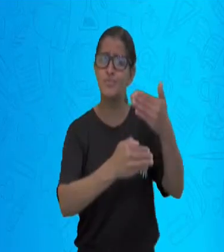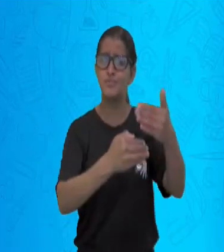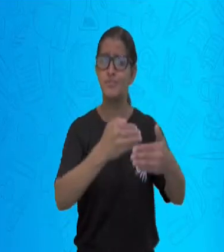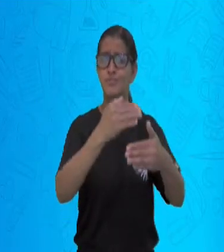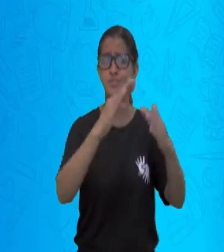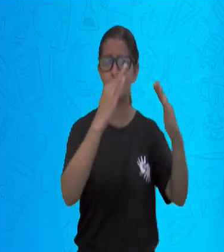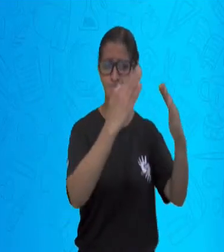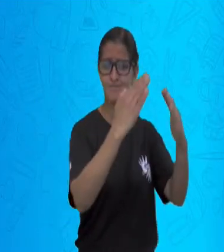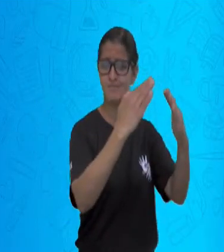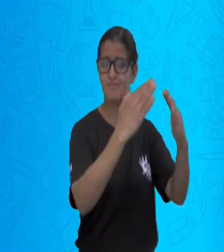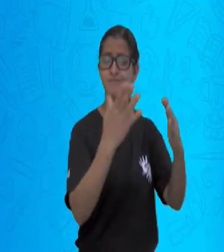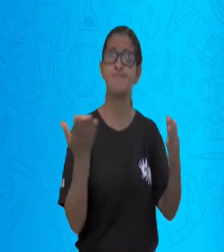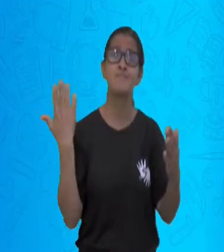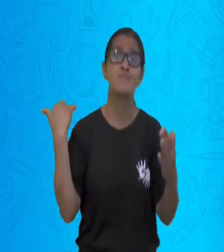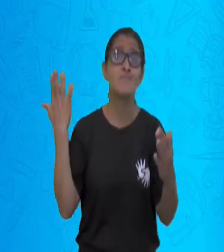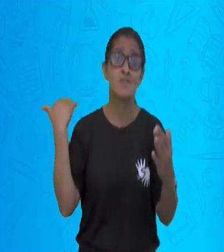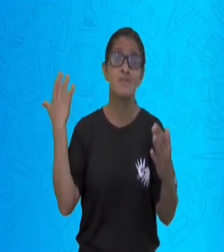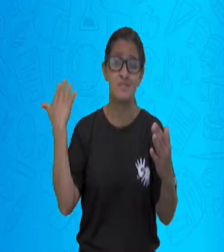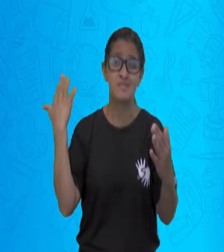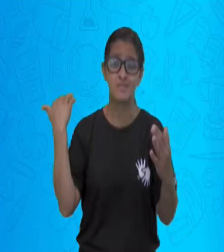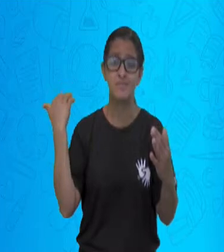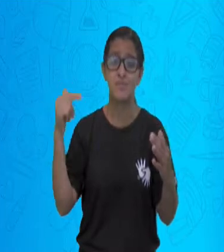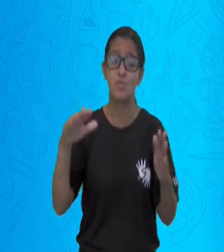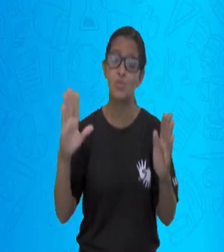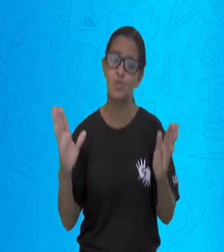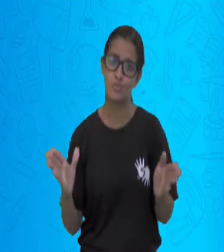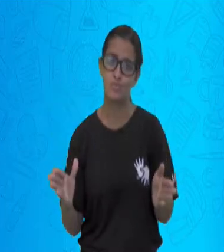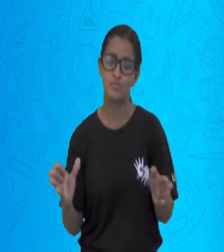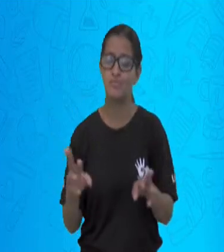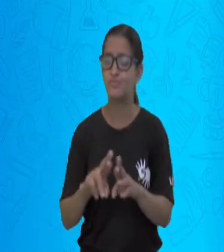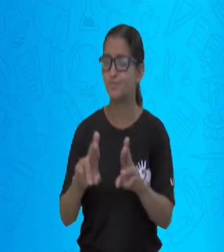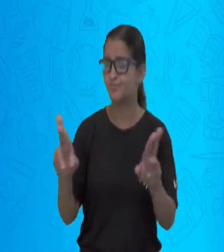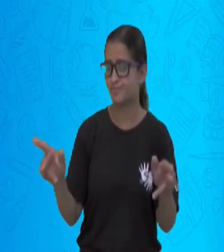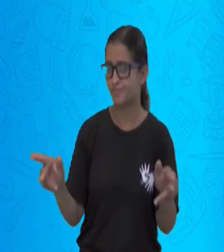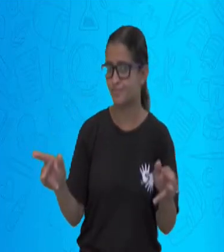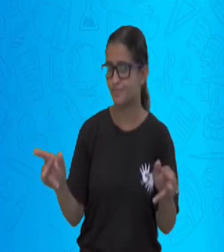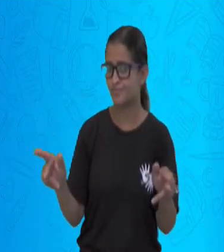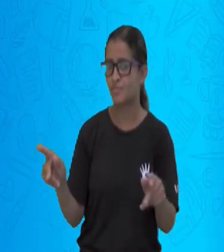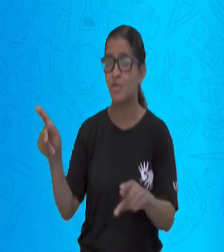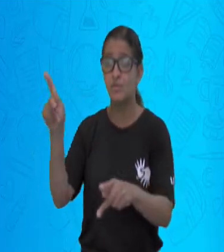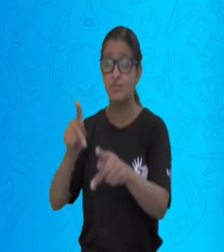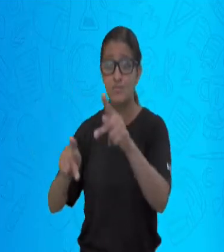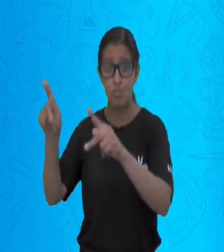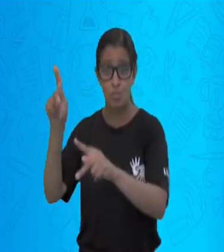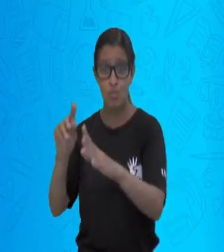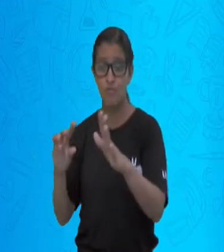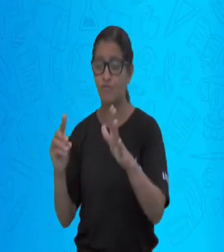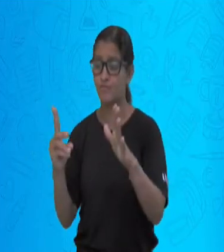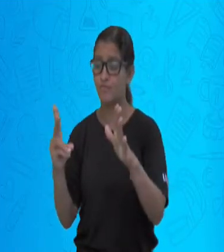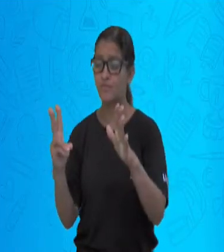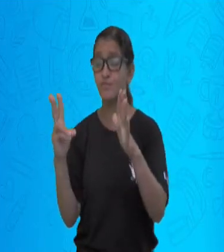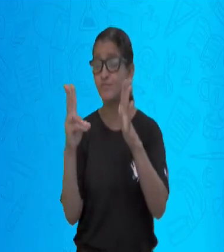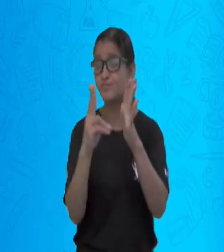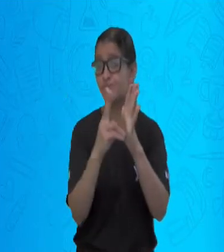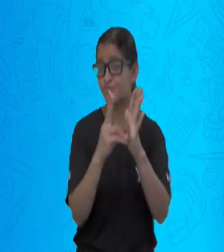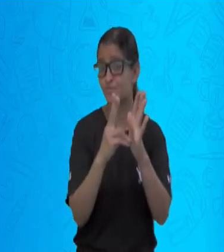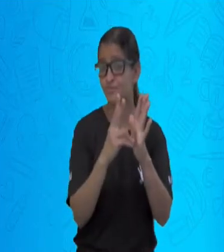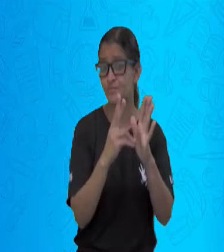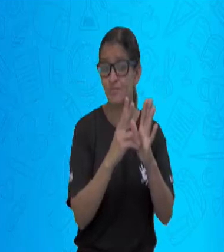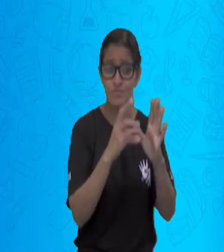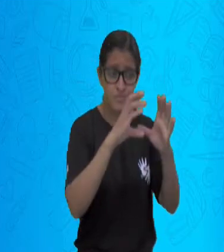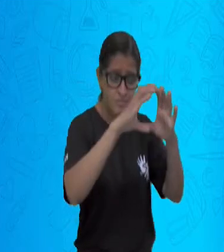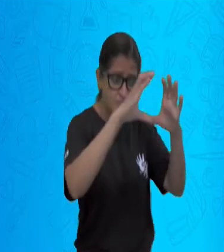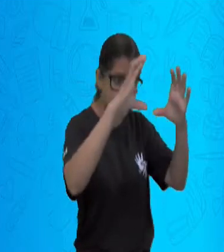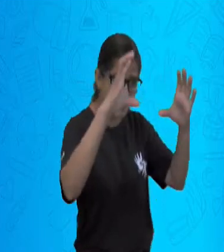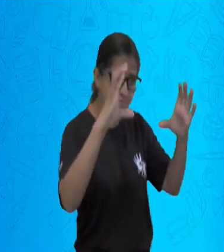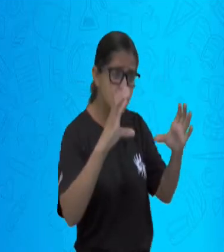importante que teve essa questão das mudanças e permanências. Vamos olhar aqui o povo indígena, como é que eles moravam? Moravam em ocas, né,